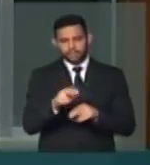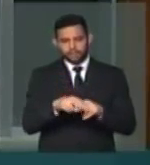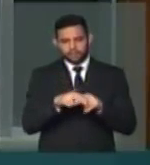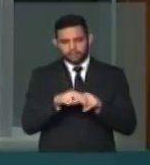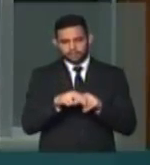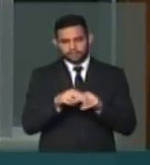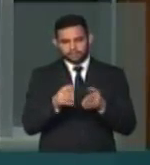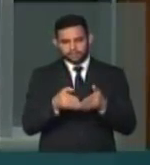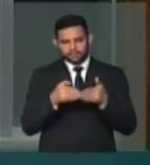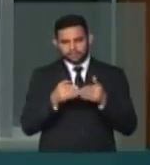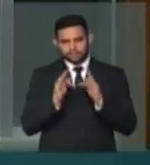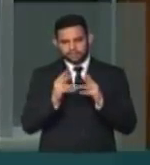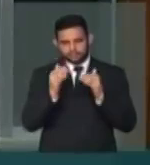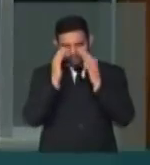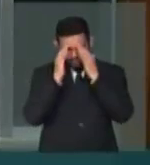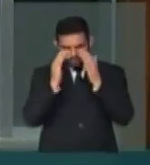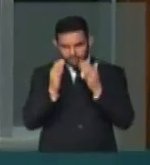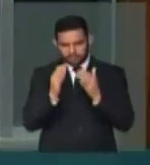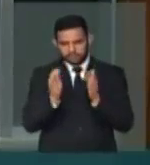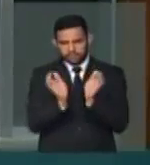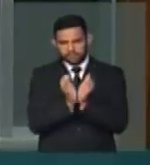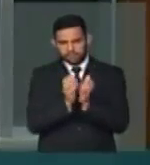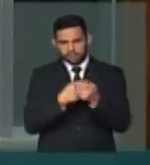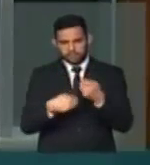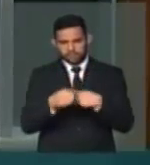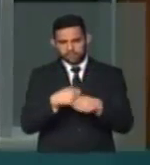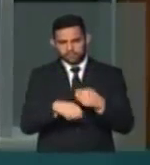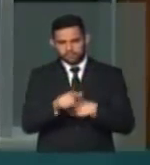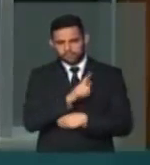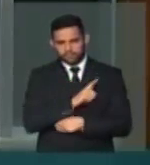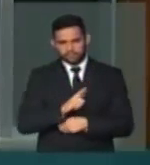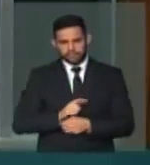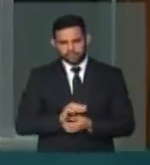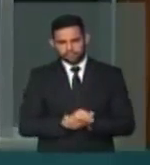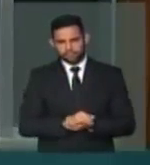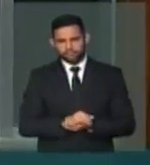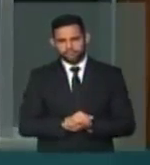solicito, peço todo o respeito e carinho da equipe econômica do governo. Muito bem.